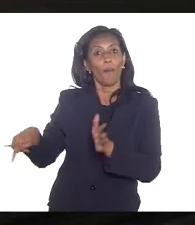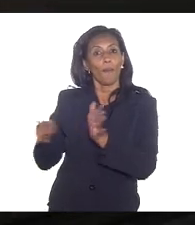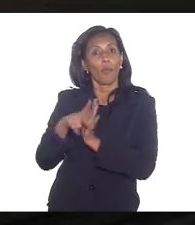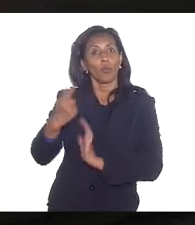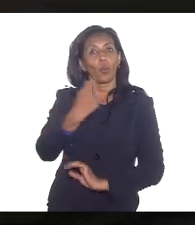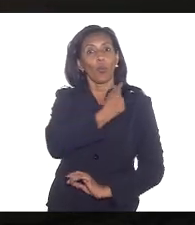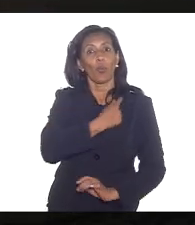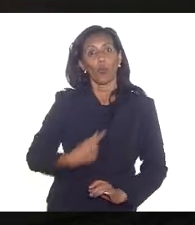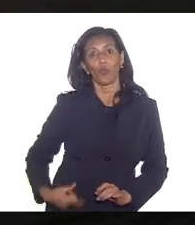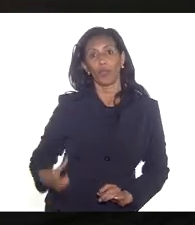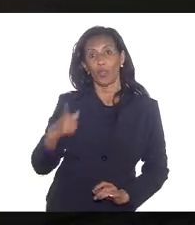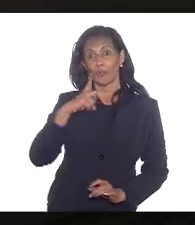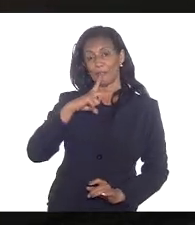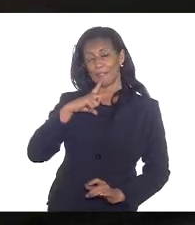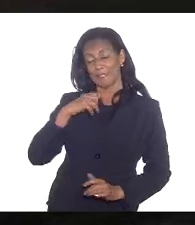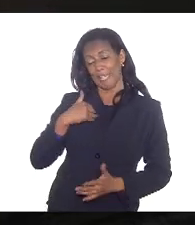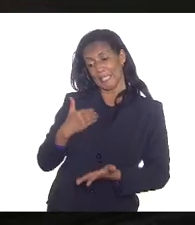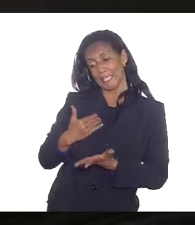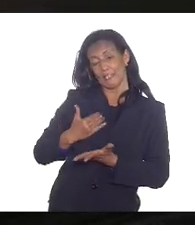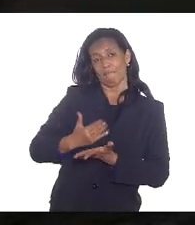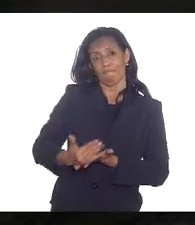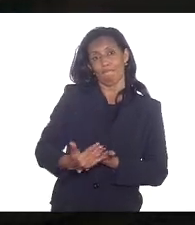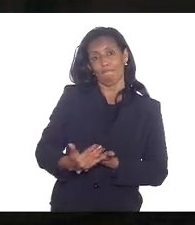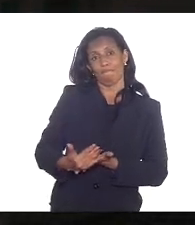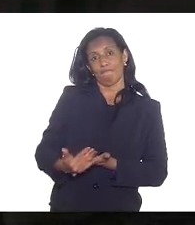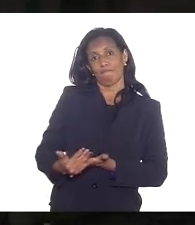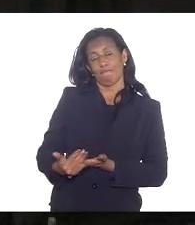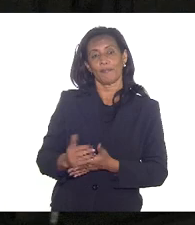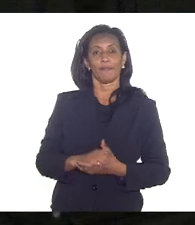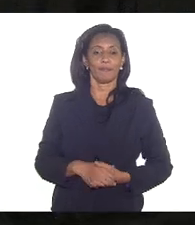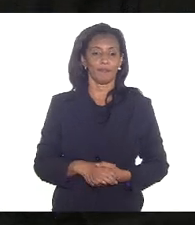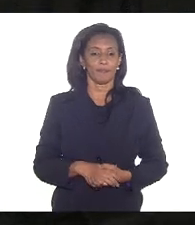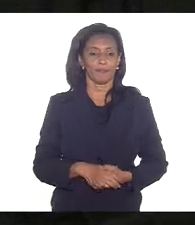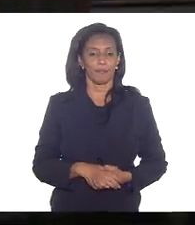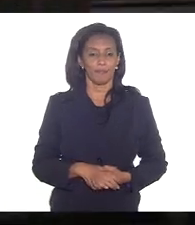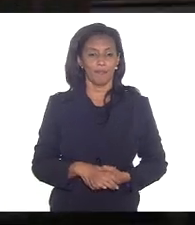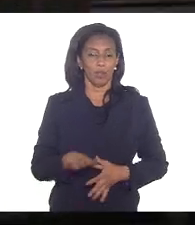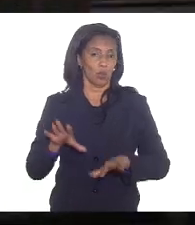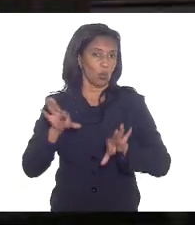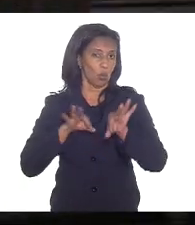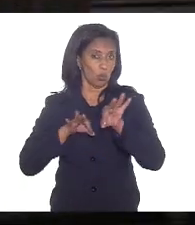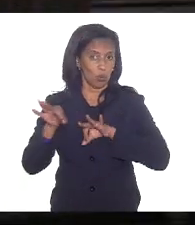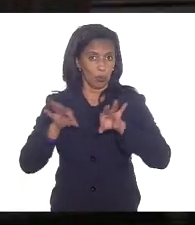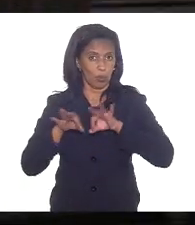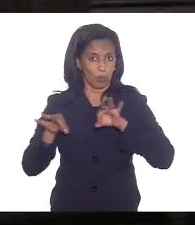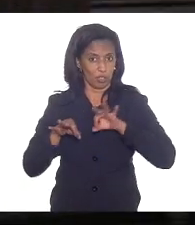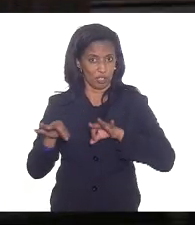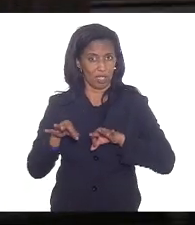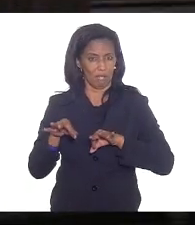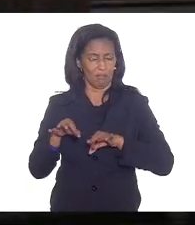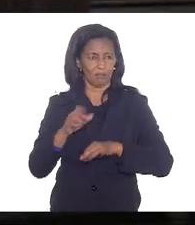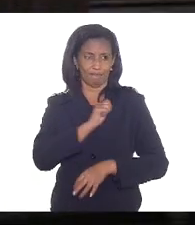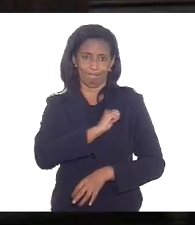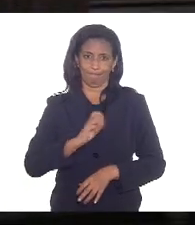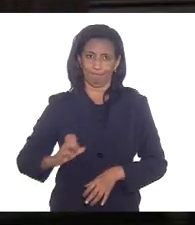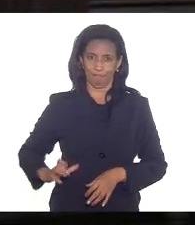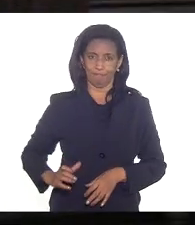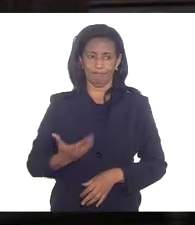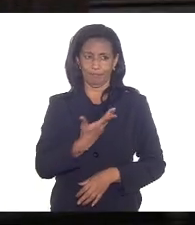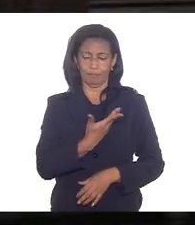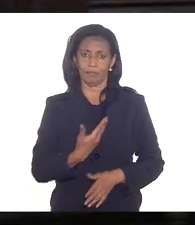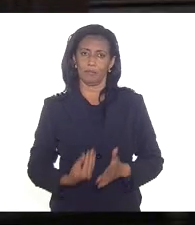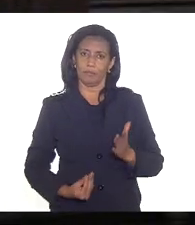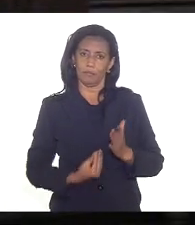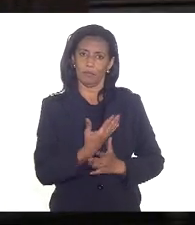governo ter essa iniciativa e o projeto Deputado André Ceciliano originou